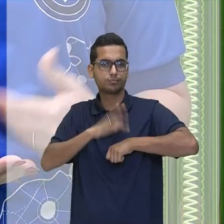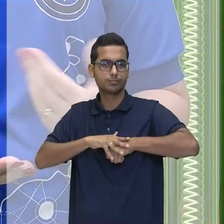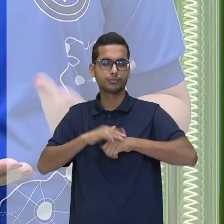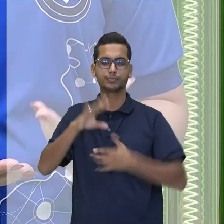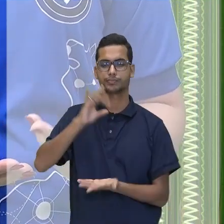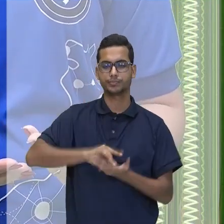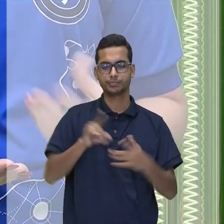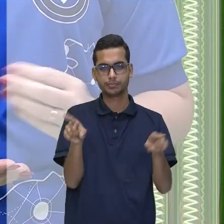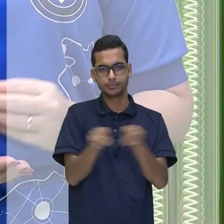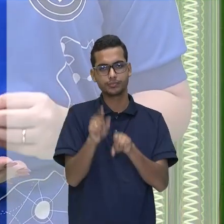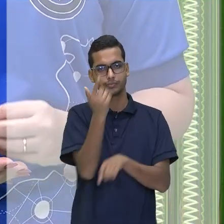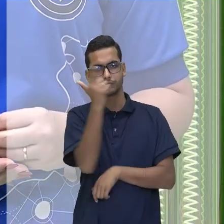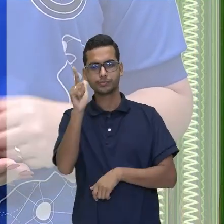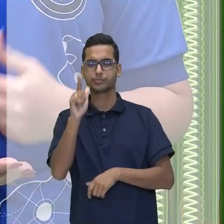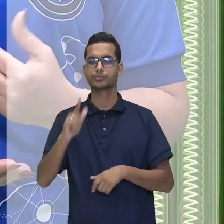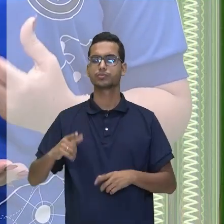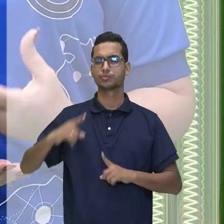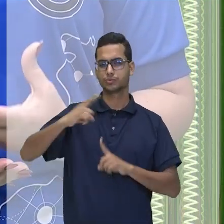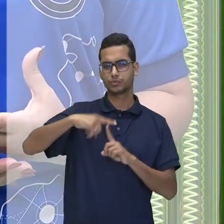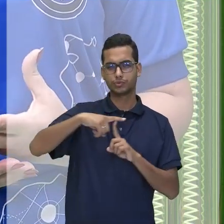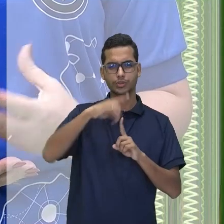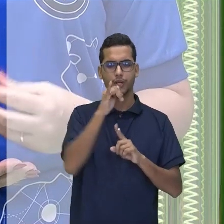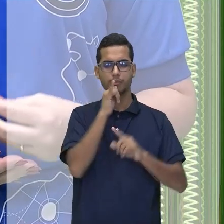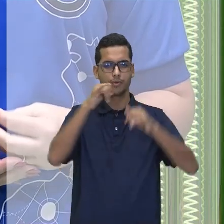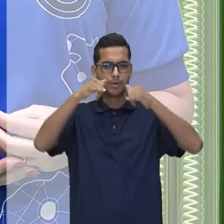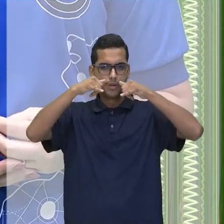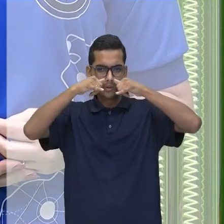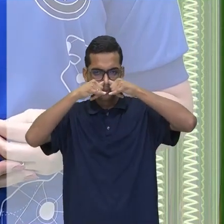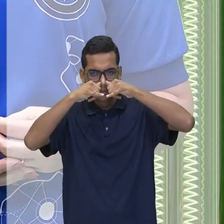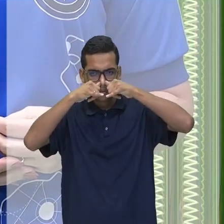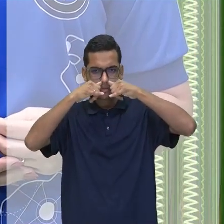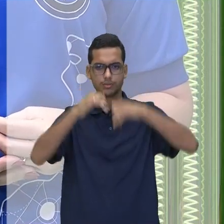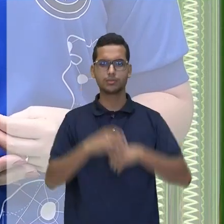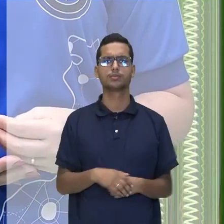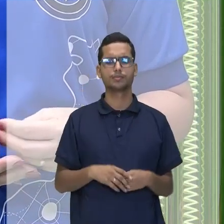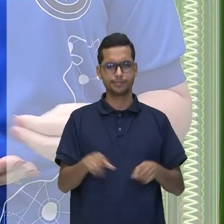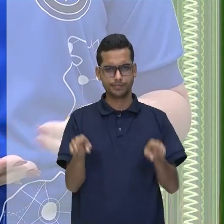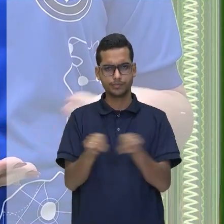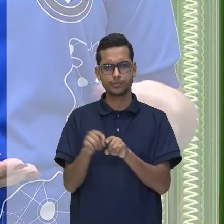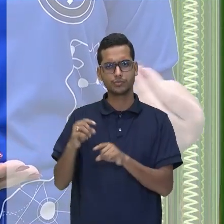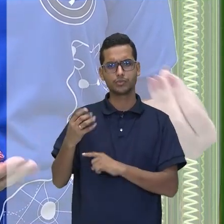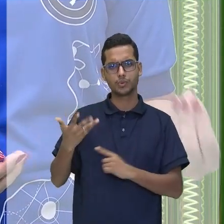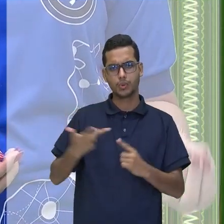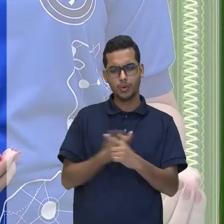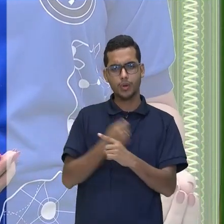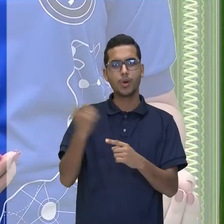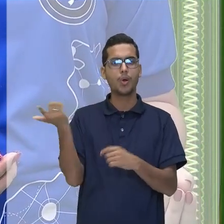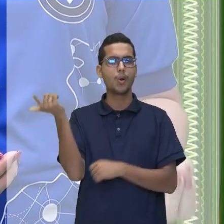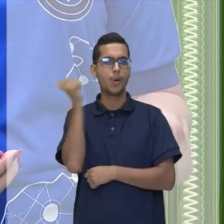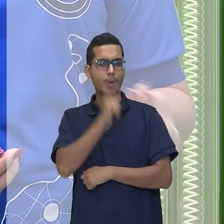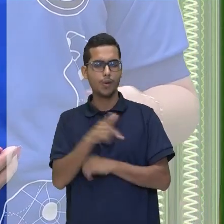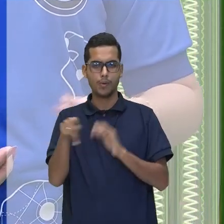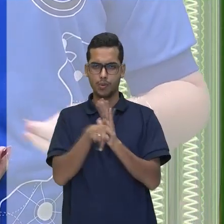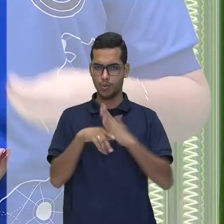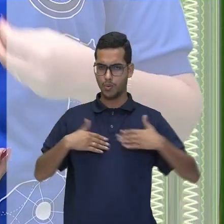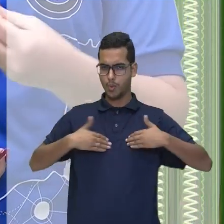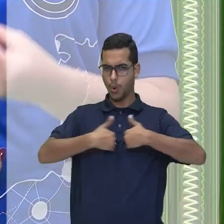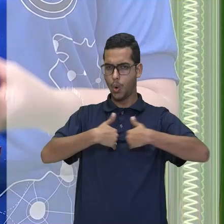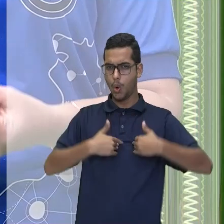como besouros, né, como percevejos, a gente percebe que eles podem sugar o sangue de animais silvestres